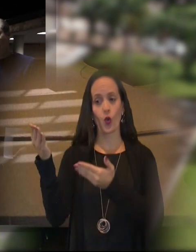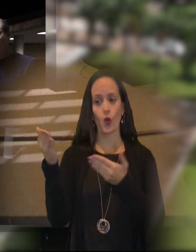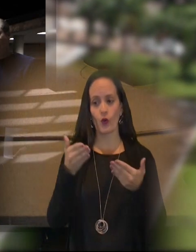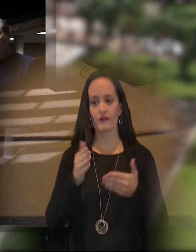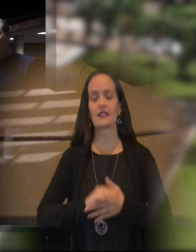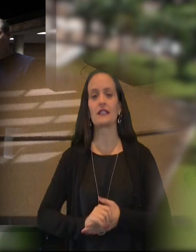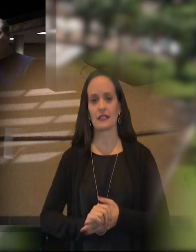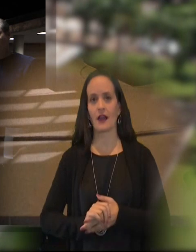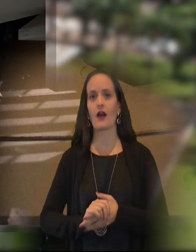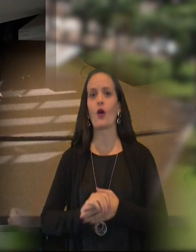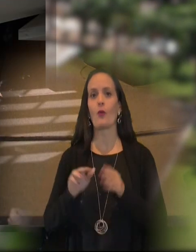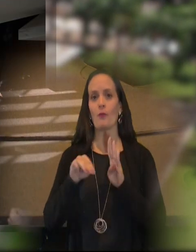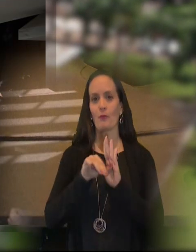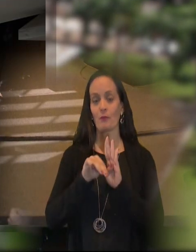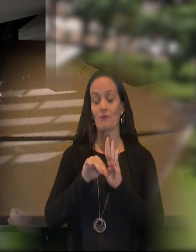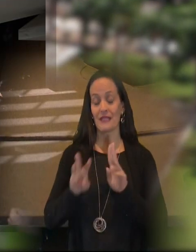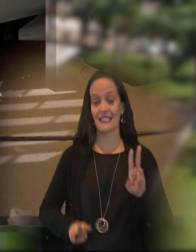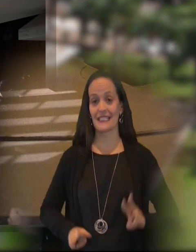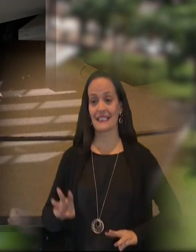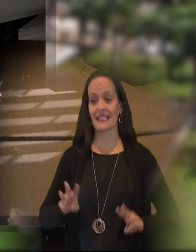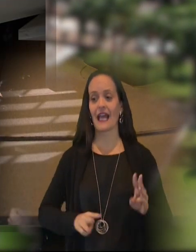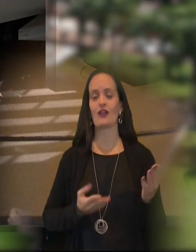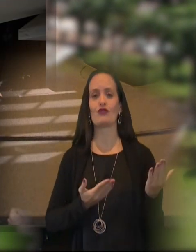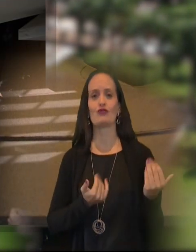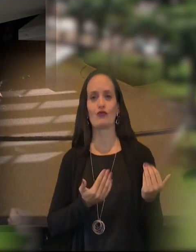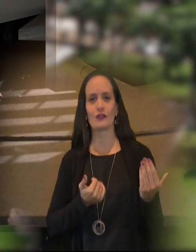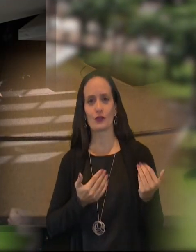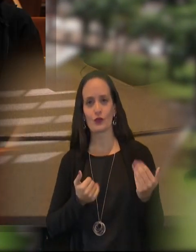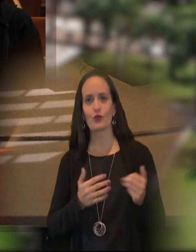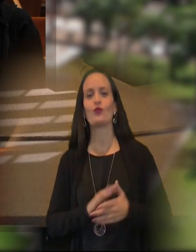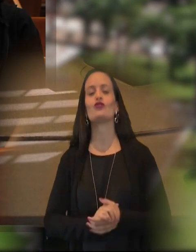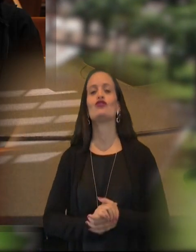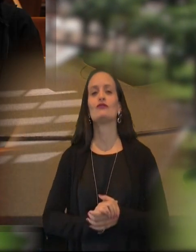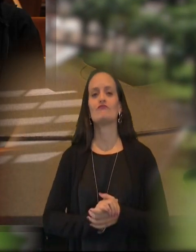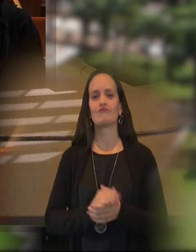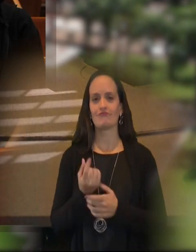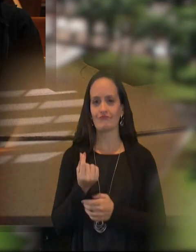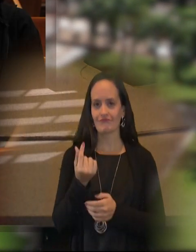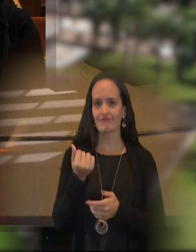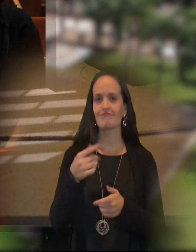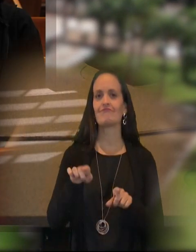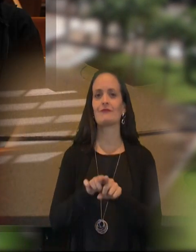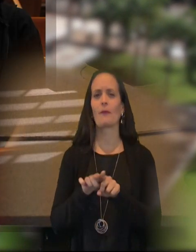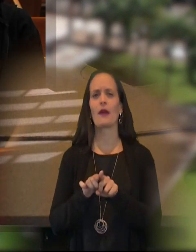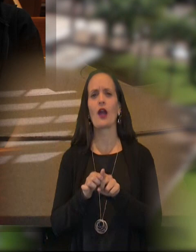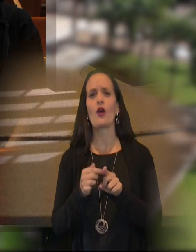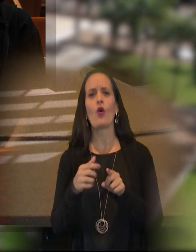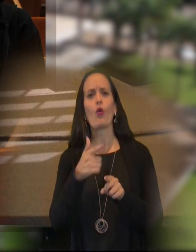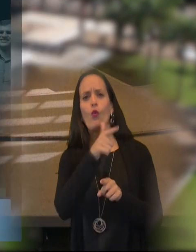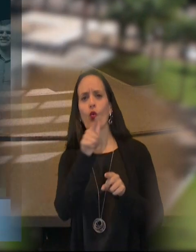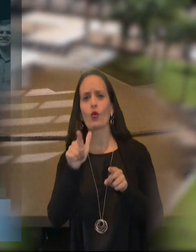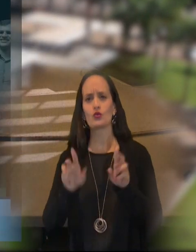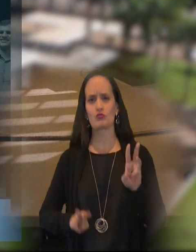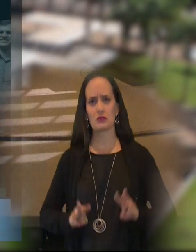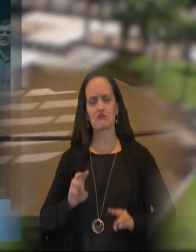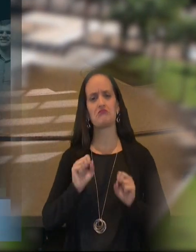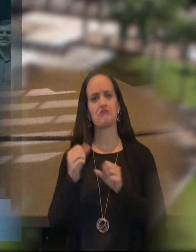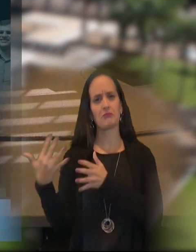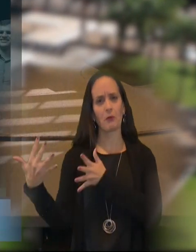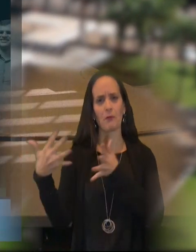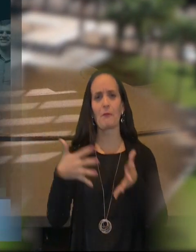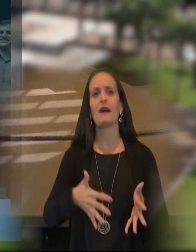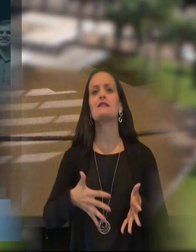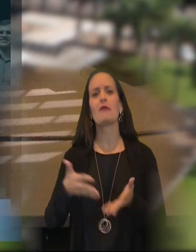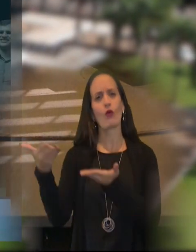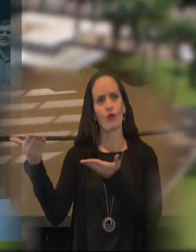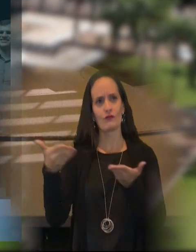da Juventude, Informação e Conselho Fiscal. Se você participa de algum desses ministérios, fique atento ao convite